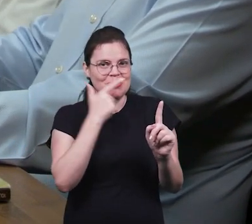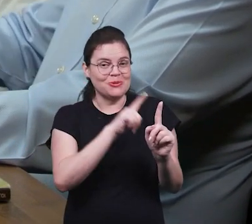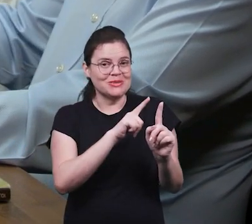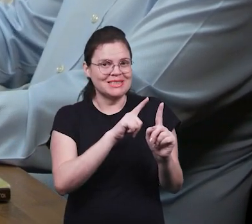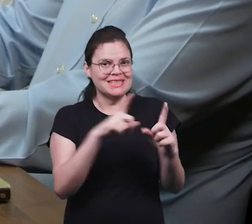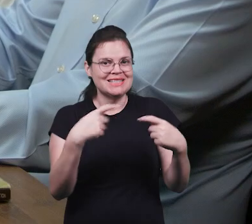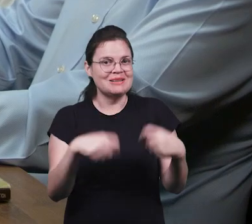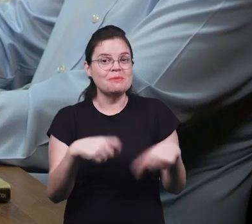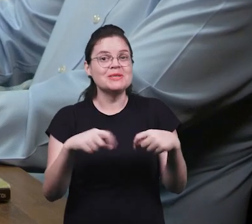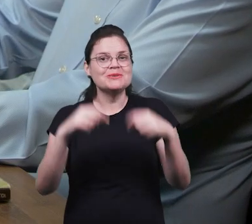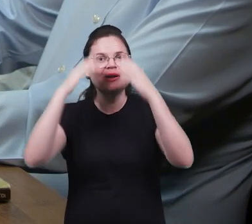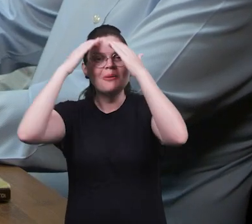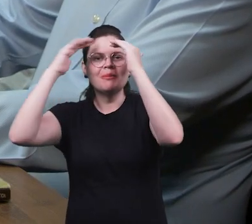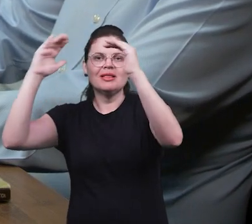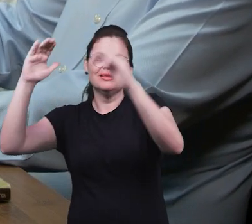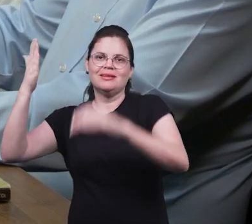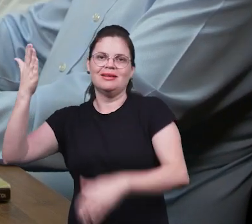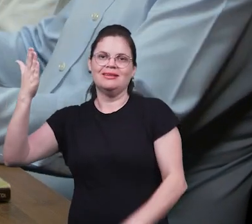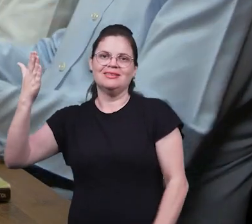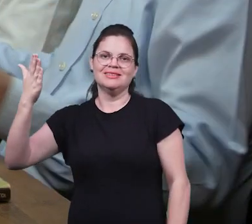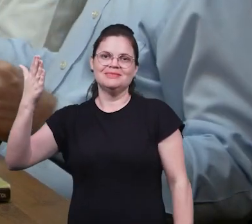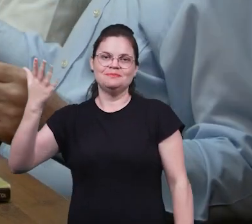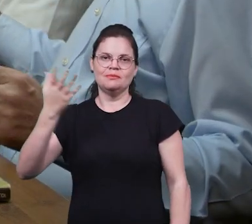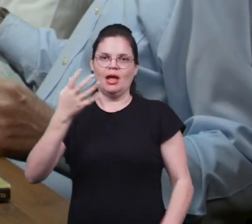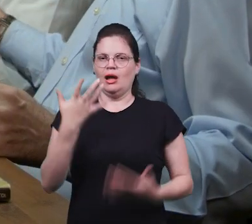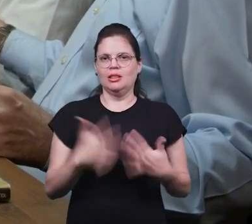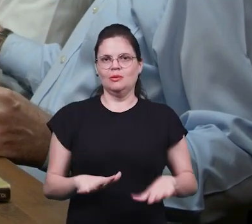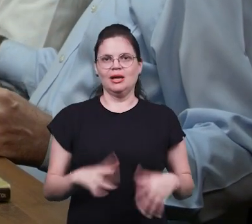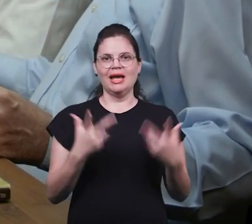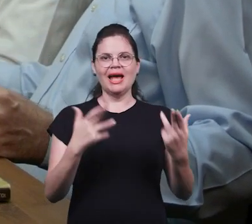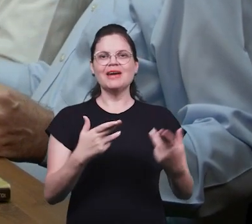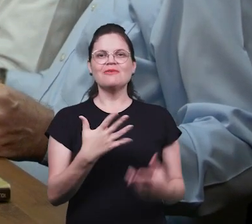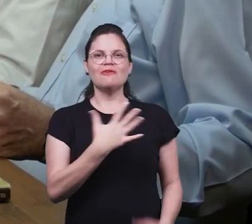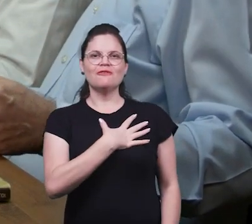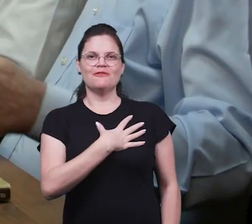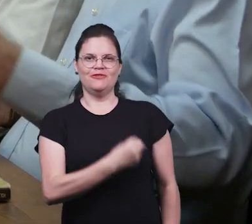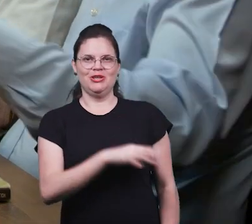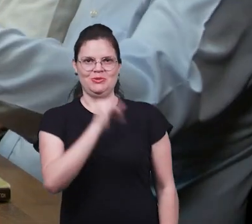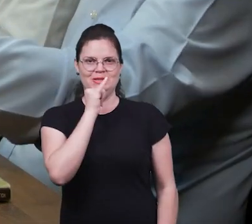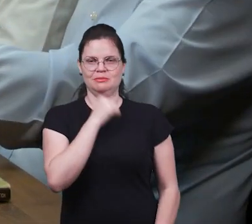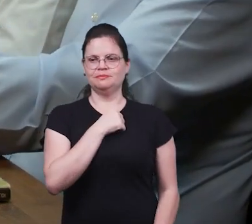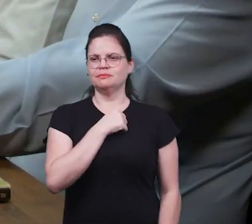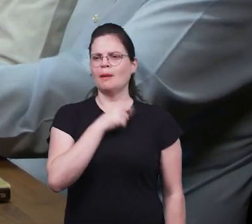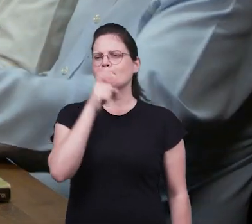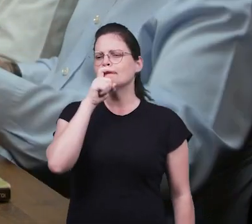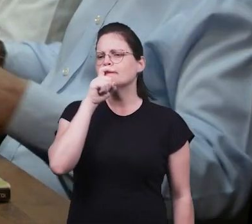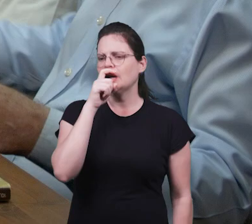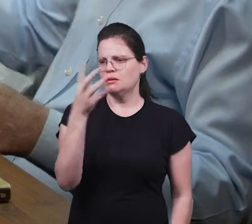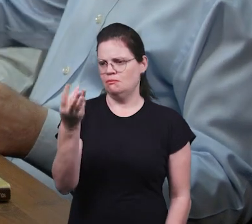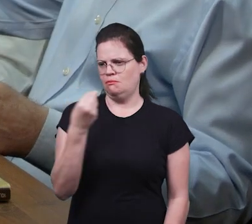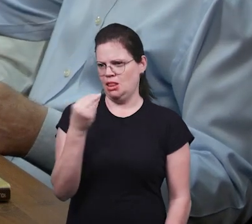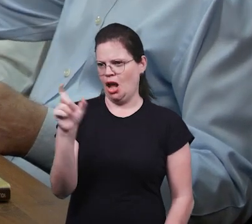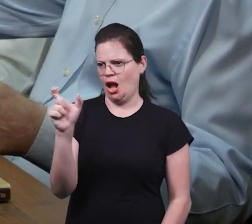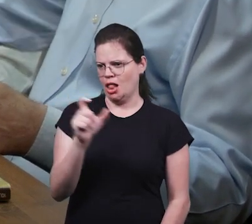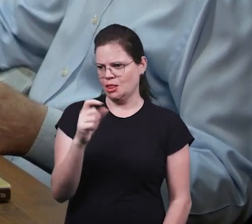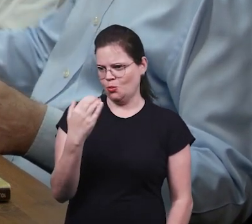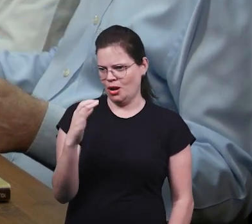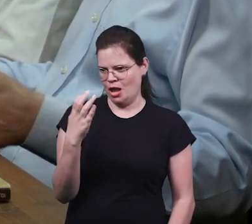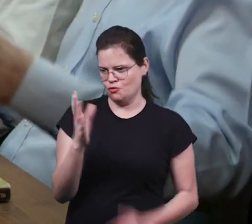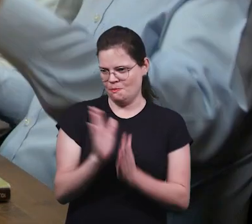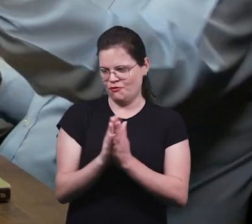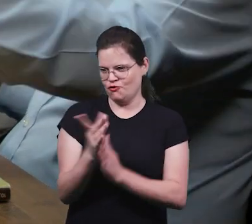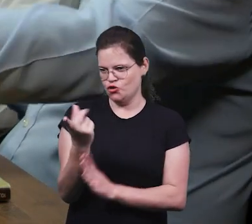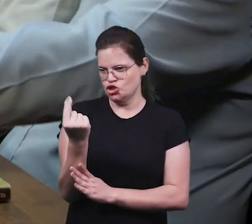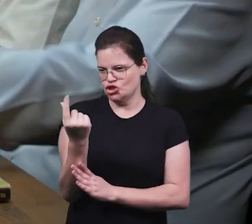ele não quer se submeter a Deus. É igual o filho, ele quer o cartão de crédito, ele quer o dinheiro do pai, ele quer